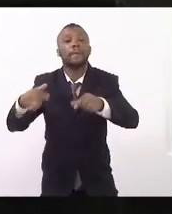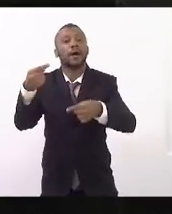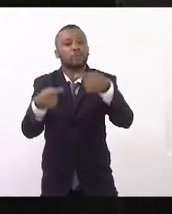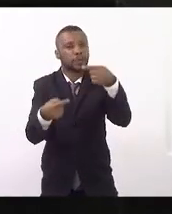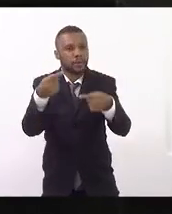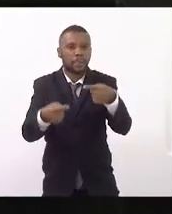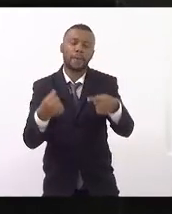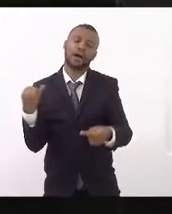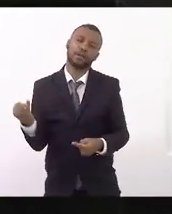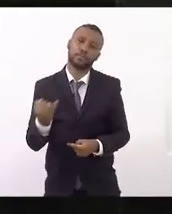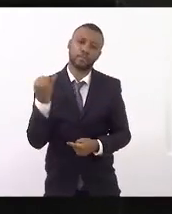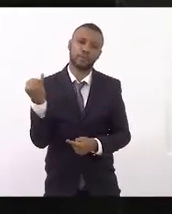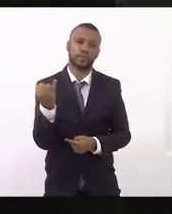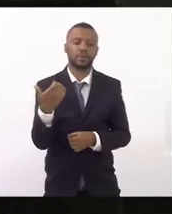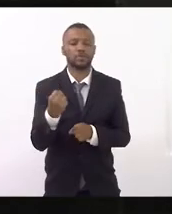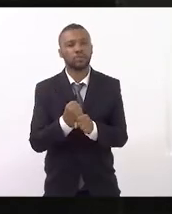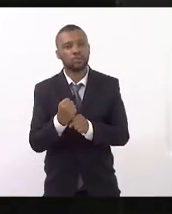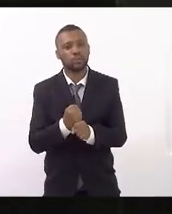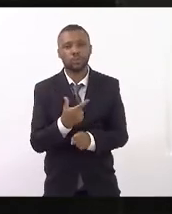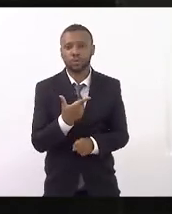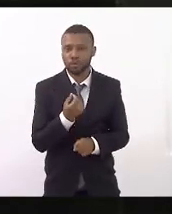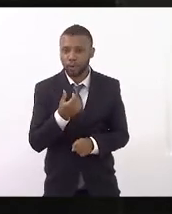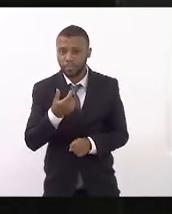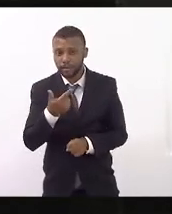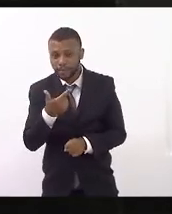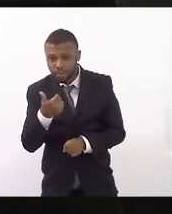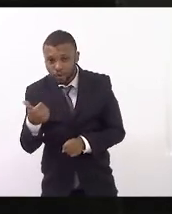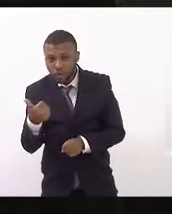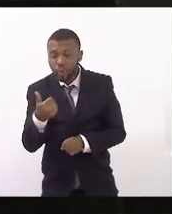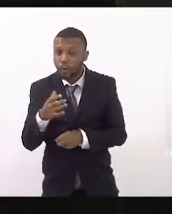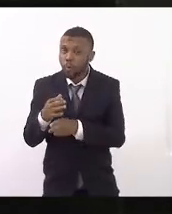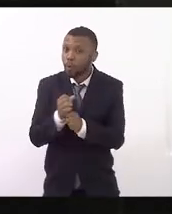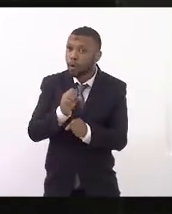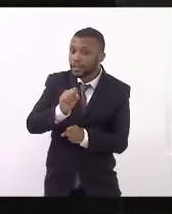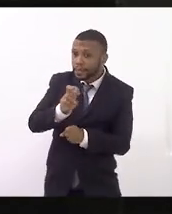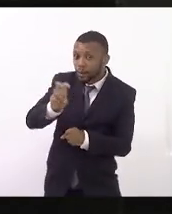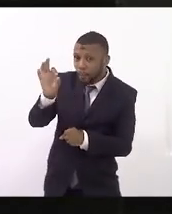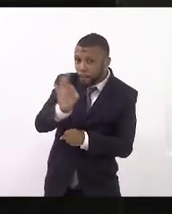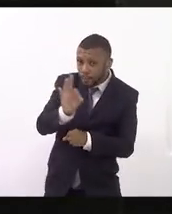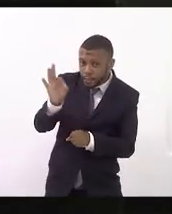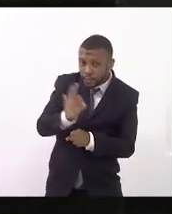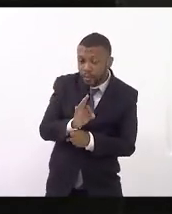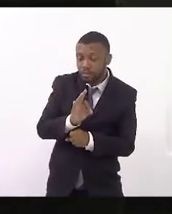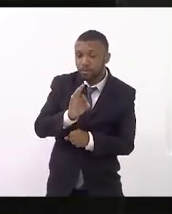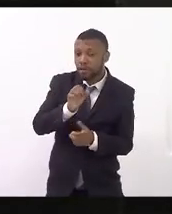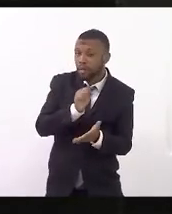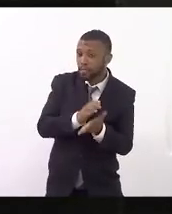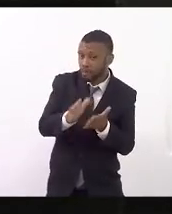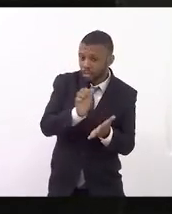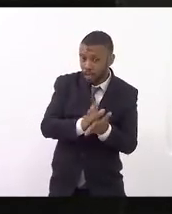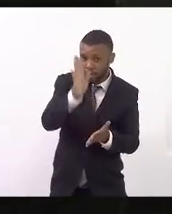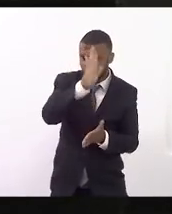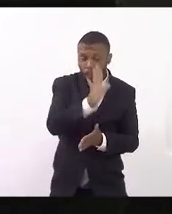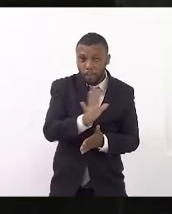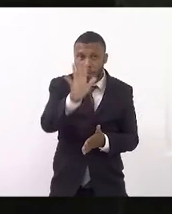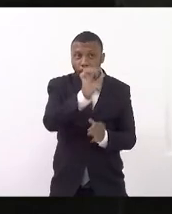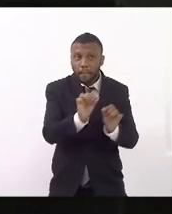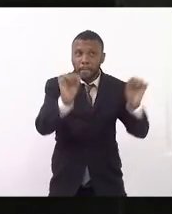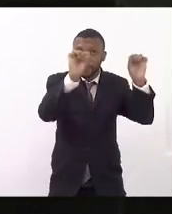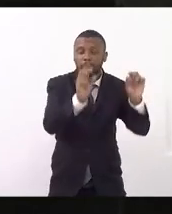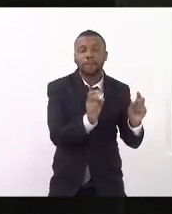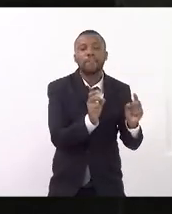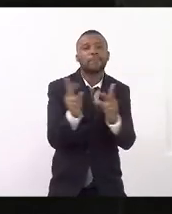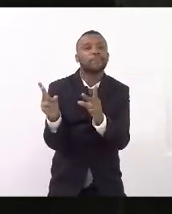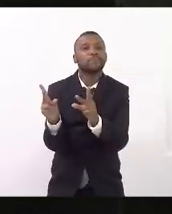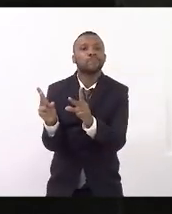Em 2021, 85% de todo o fertilizante consumido no Brasil foi importado. A Rússia, que está